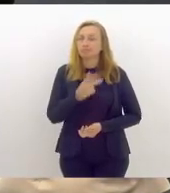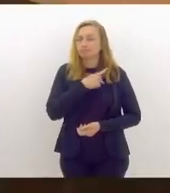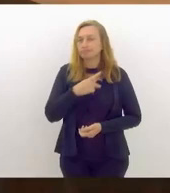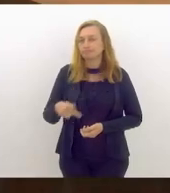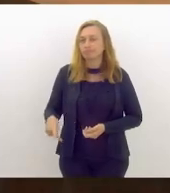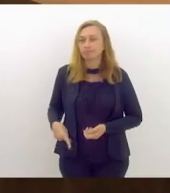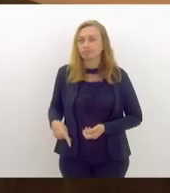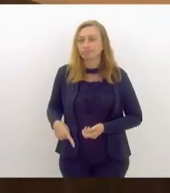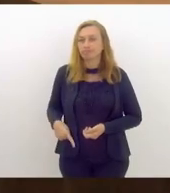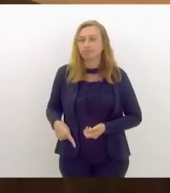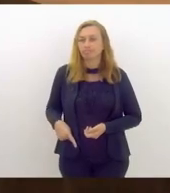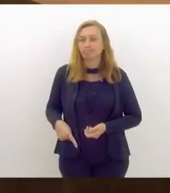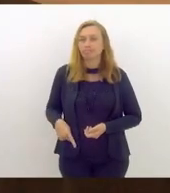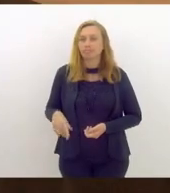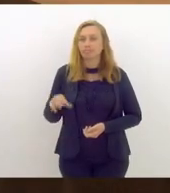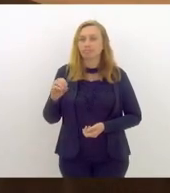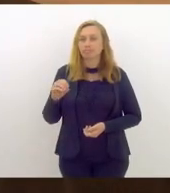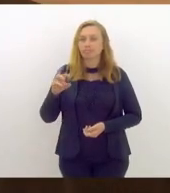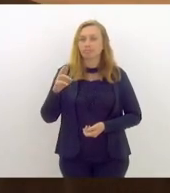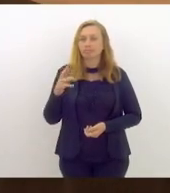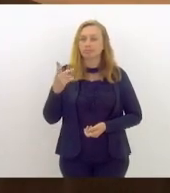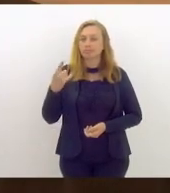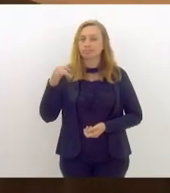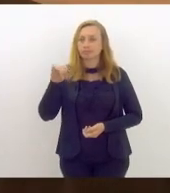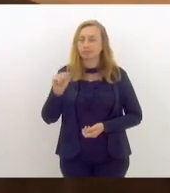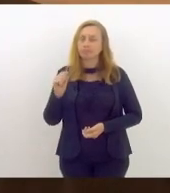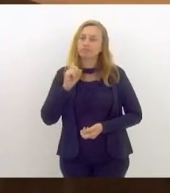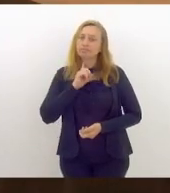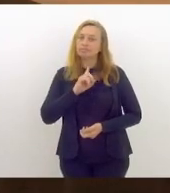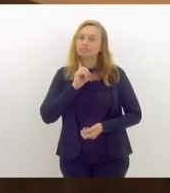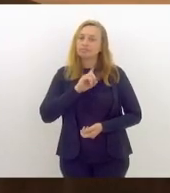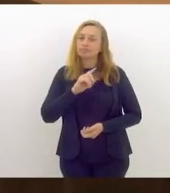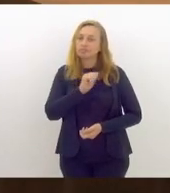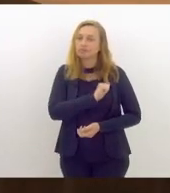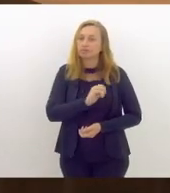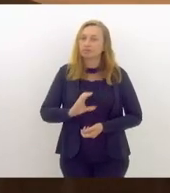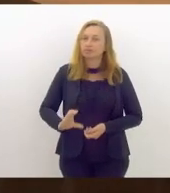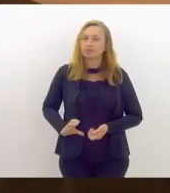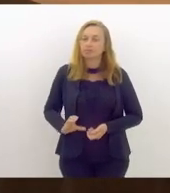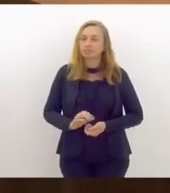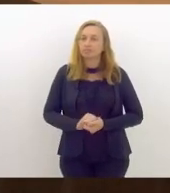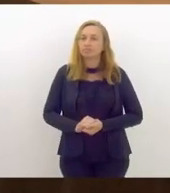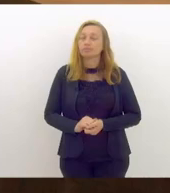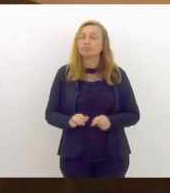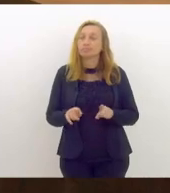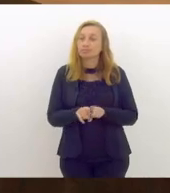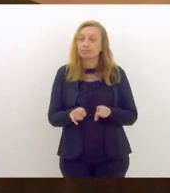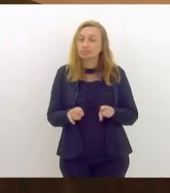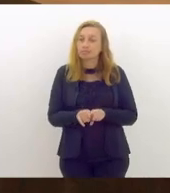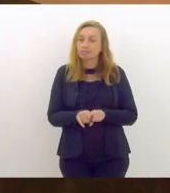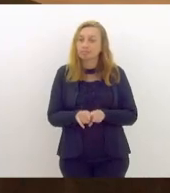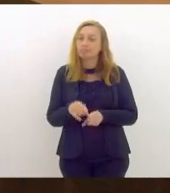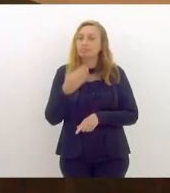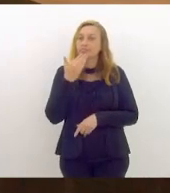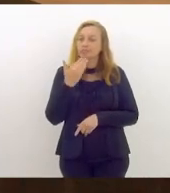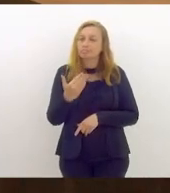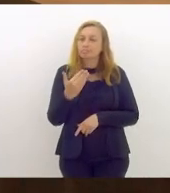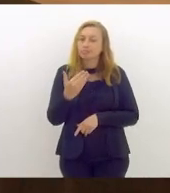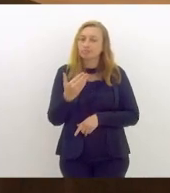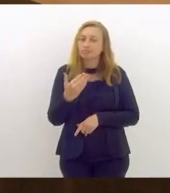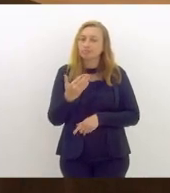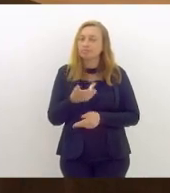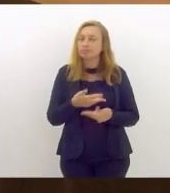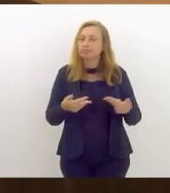Presidente orgânico rubro-negro André Ciliano. Também peço, vi